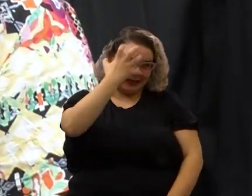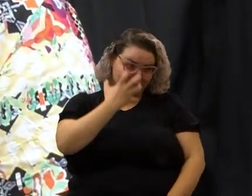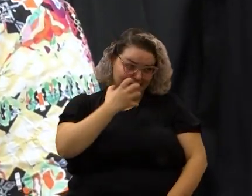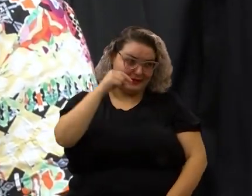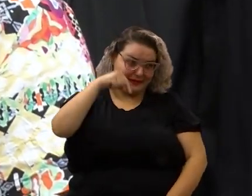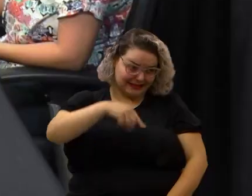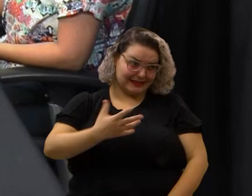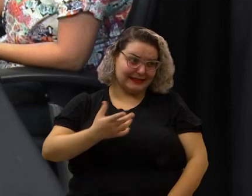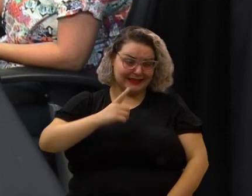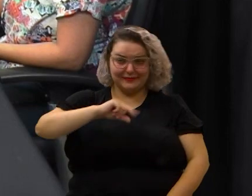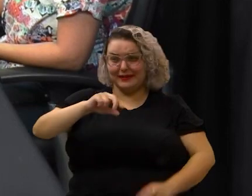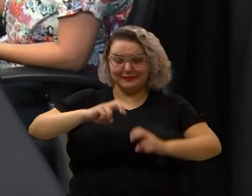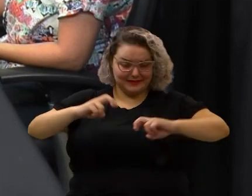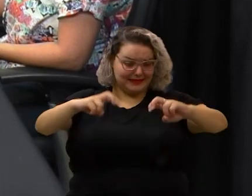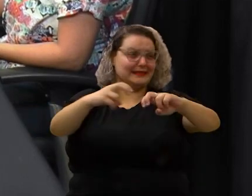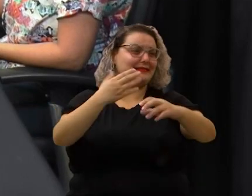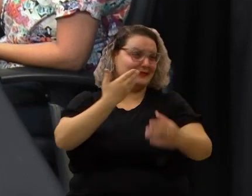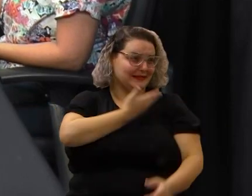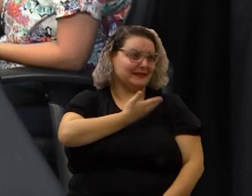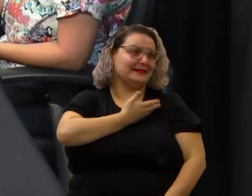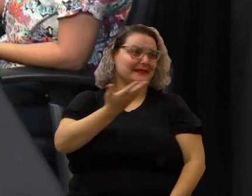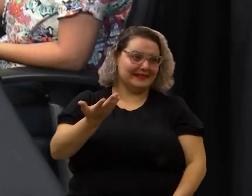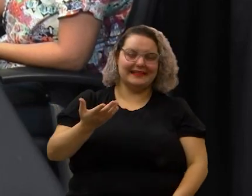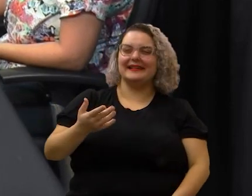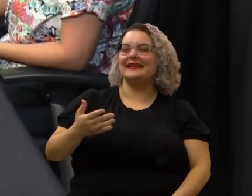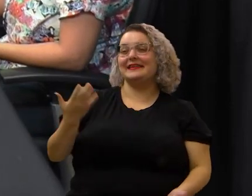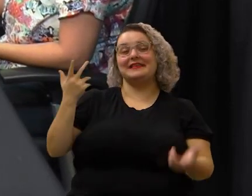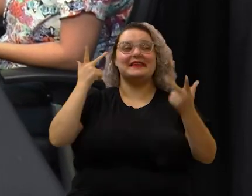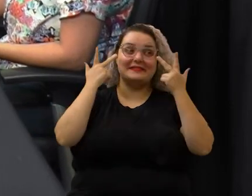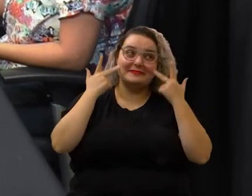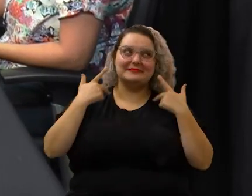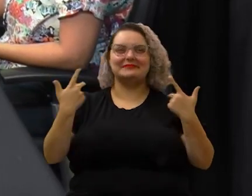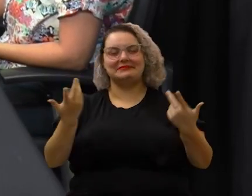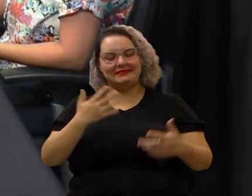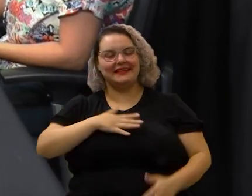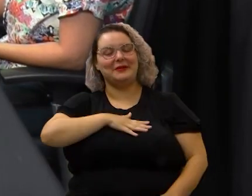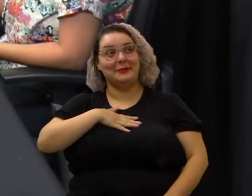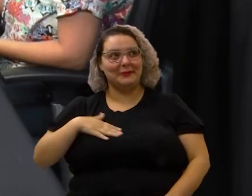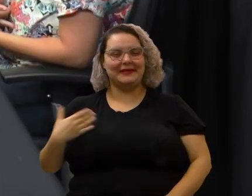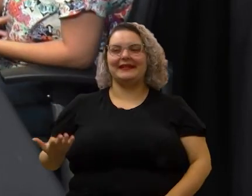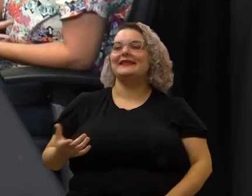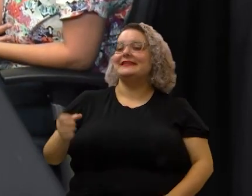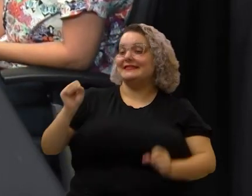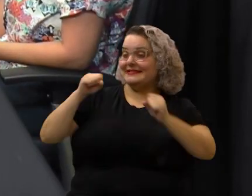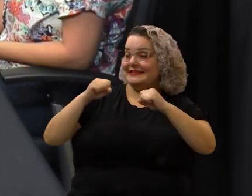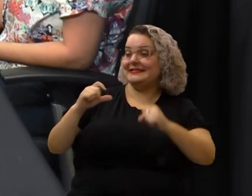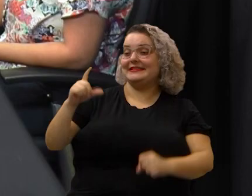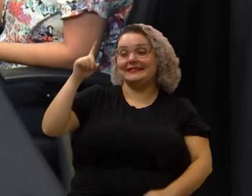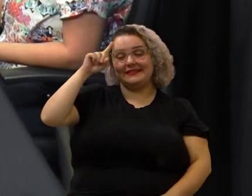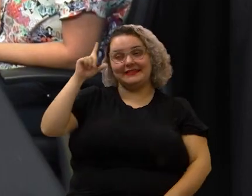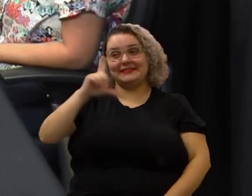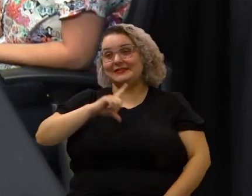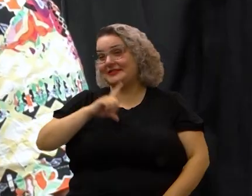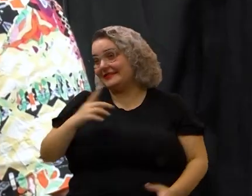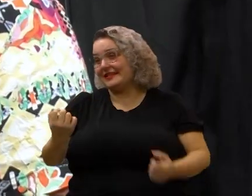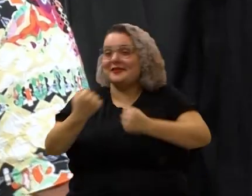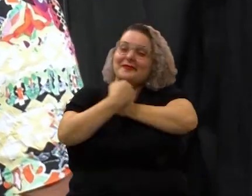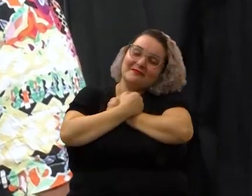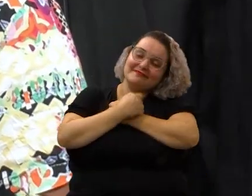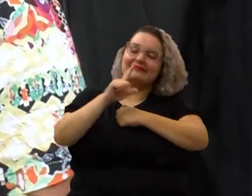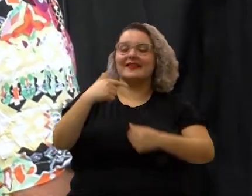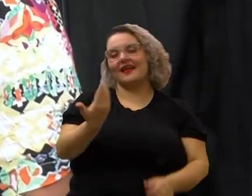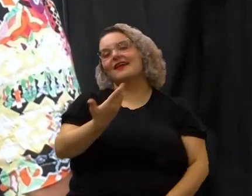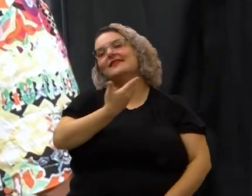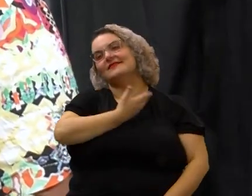brava daqui, vai na roda de amigos. Hoje aconteceu tal coisa. Calma, Mariana. Tem dias que eu só quero abraços, né? E aí é com